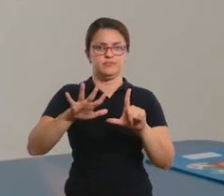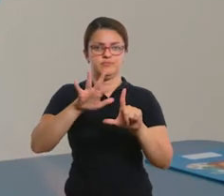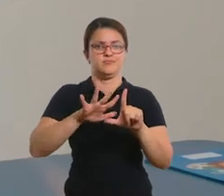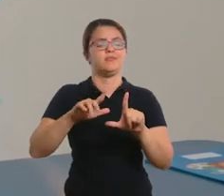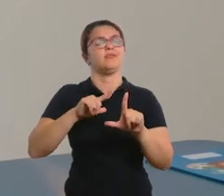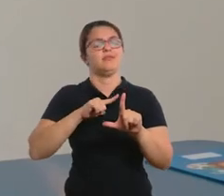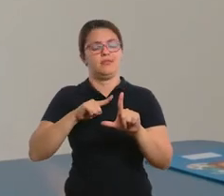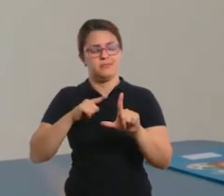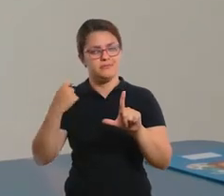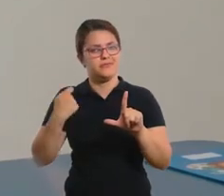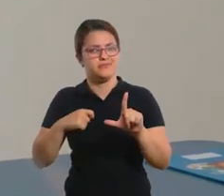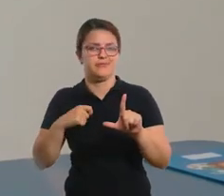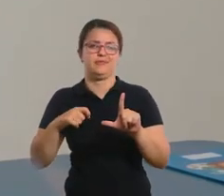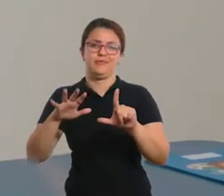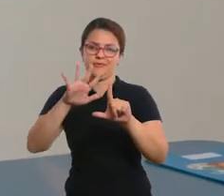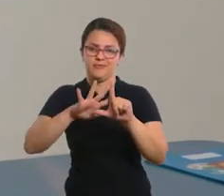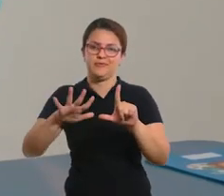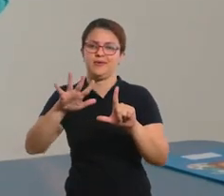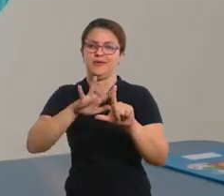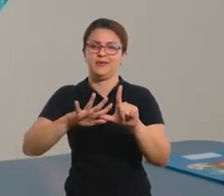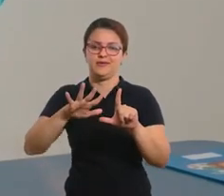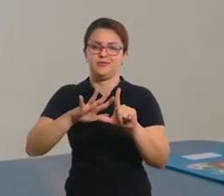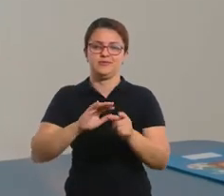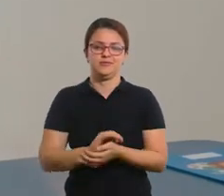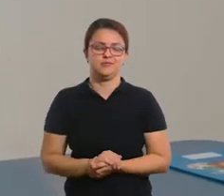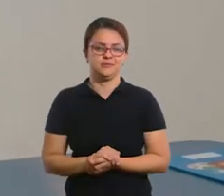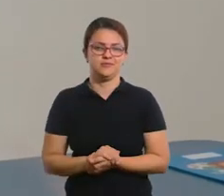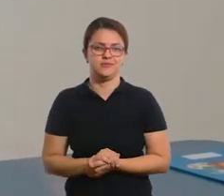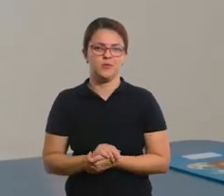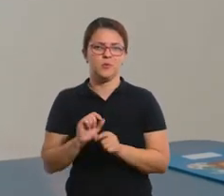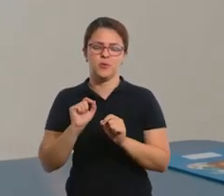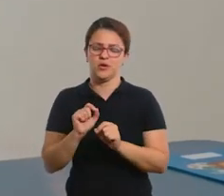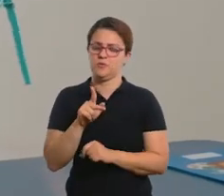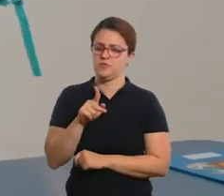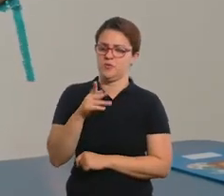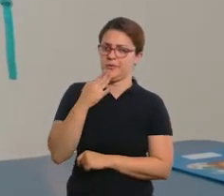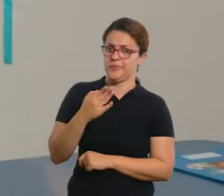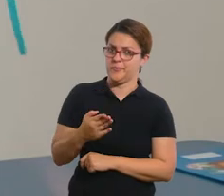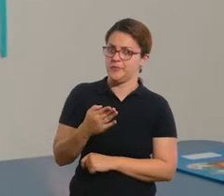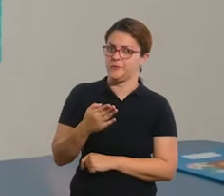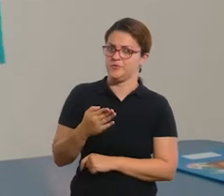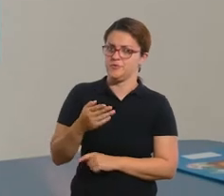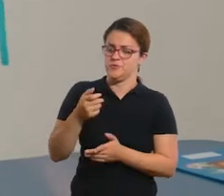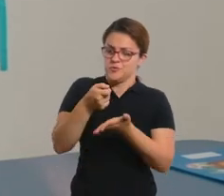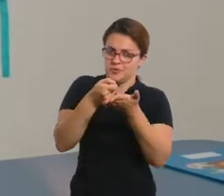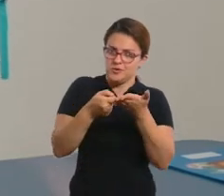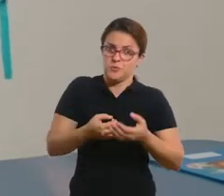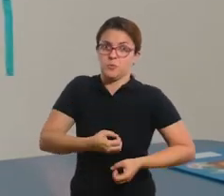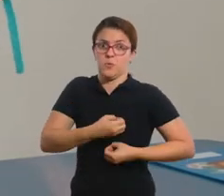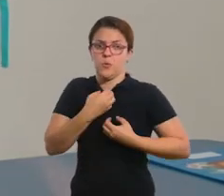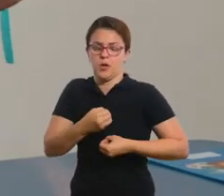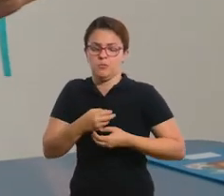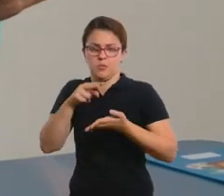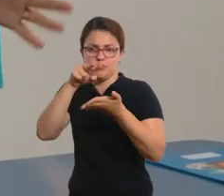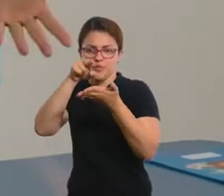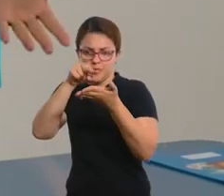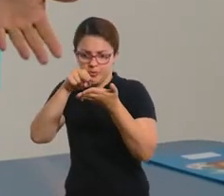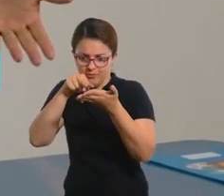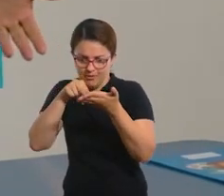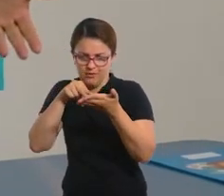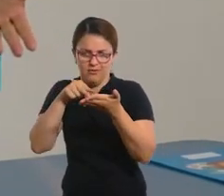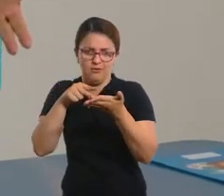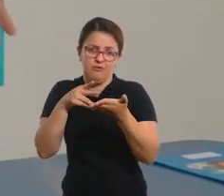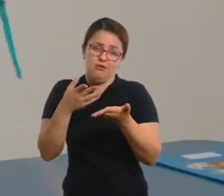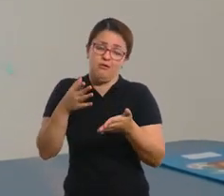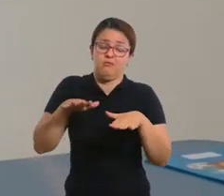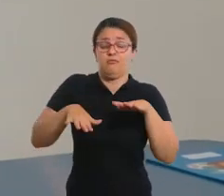deficiência também se beneficiam da imagem. Então, o que a professora pede? Ela pede que a criança leia o poema. Talvez a nossa